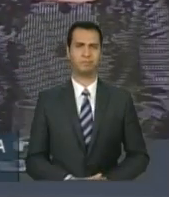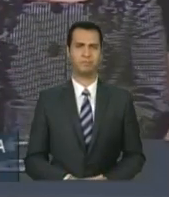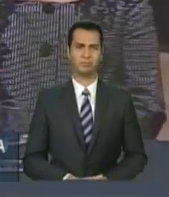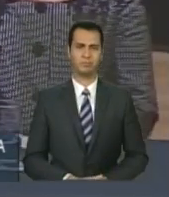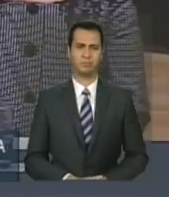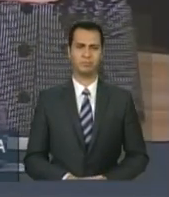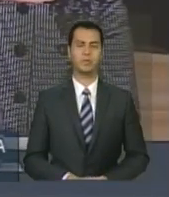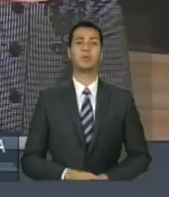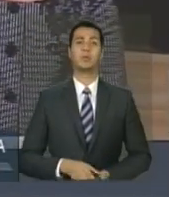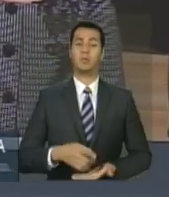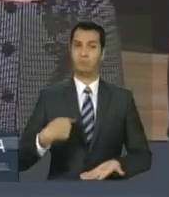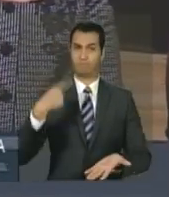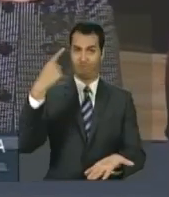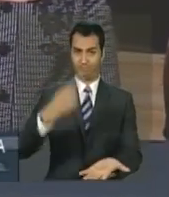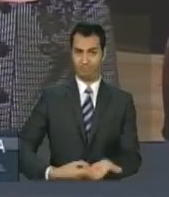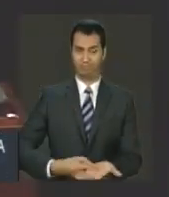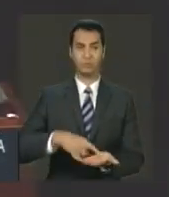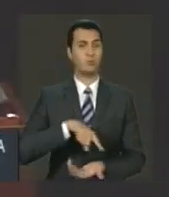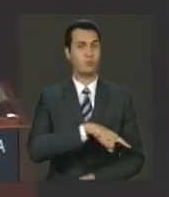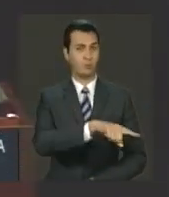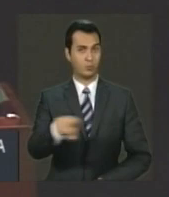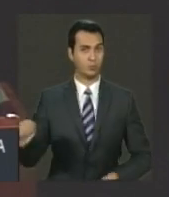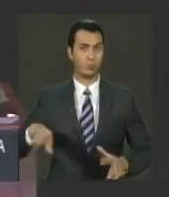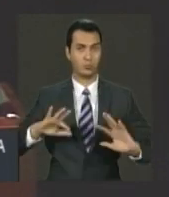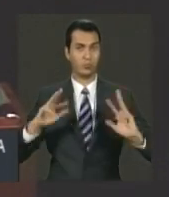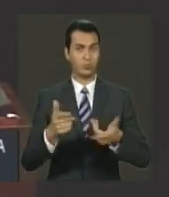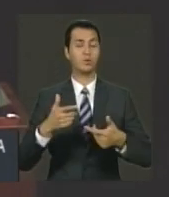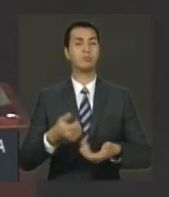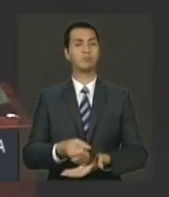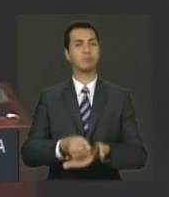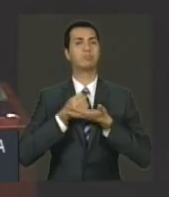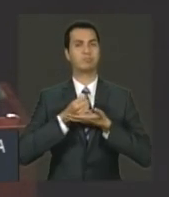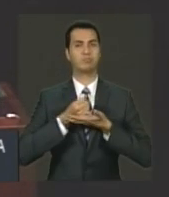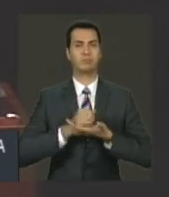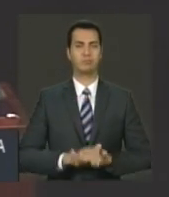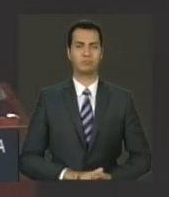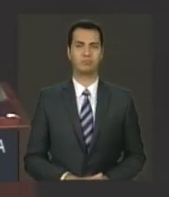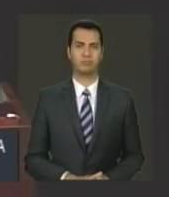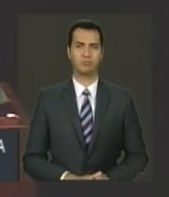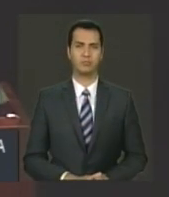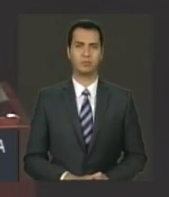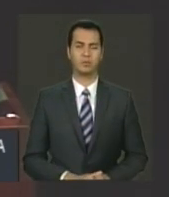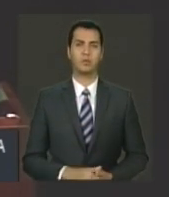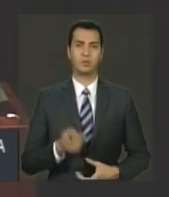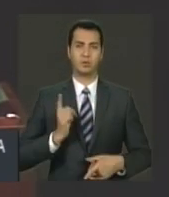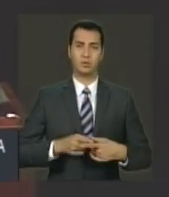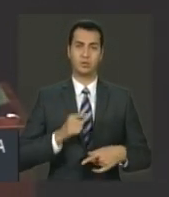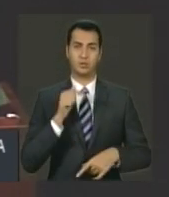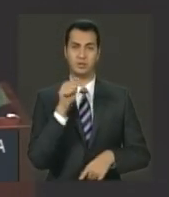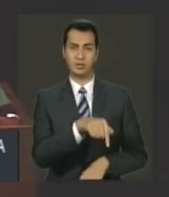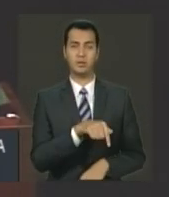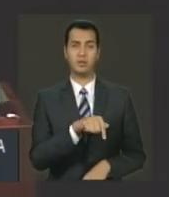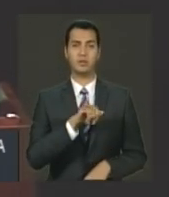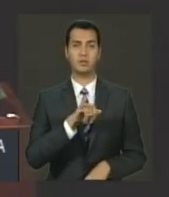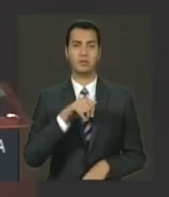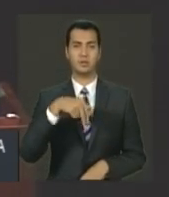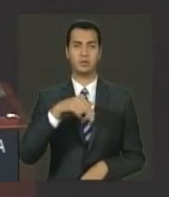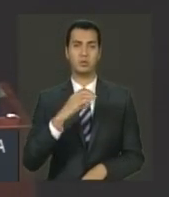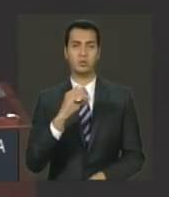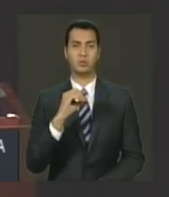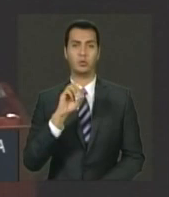Conto com o apoio de vocês para que o Instituto do Coração desta casa